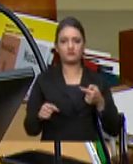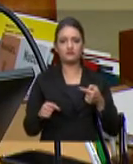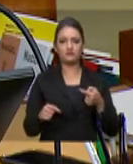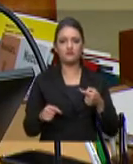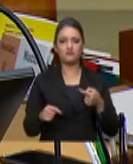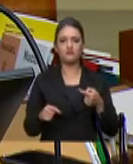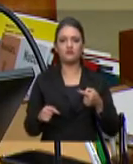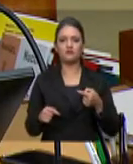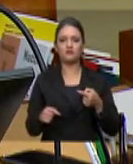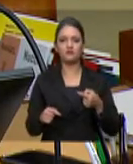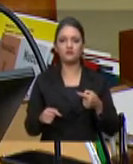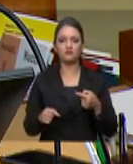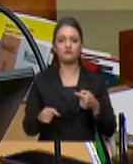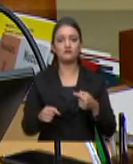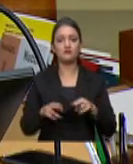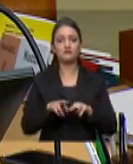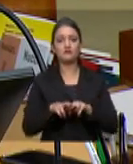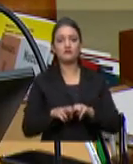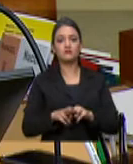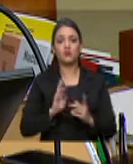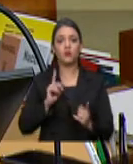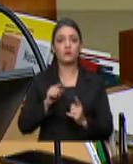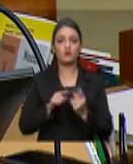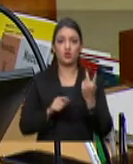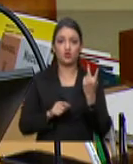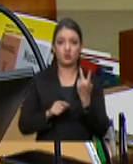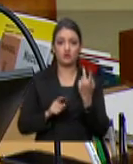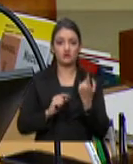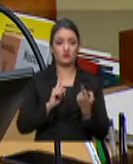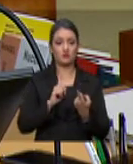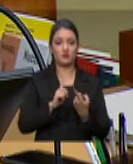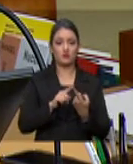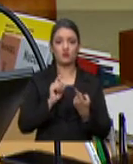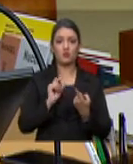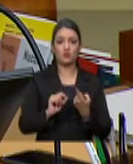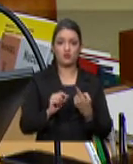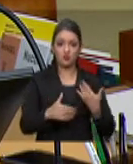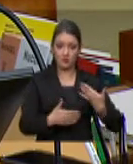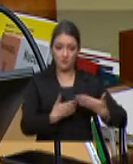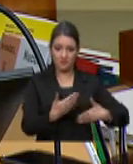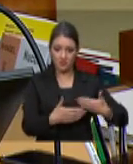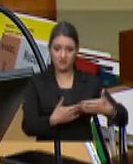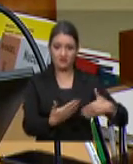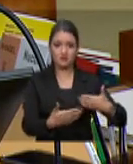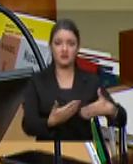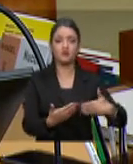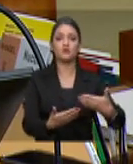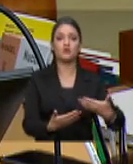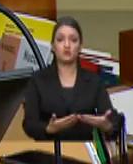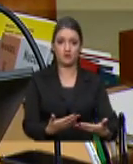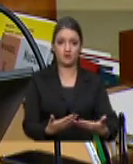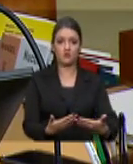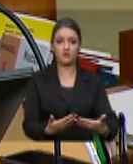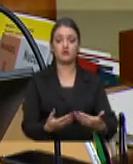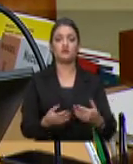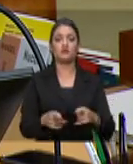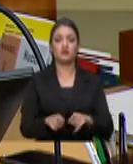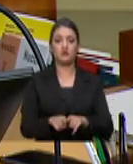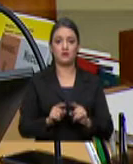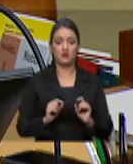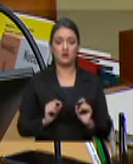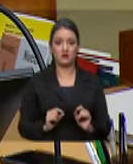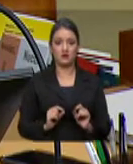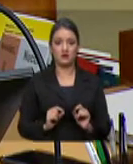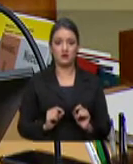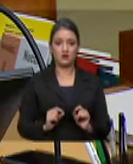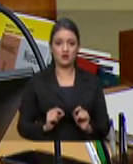e basicamente por duas razões. Primeira, de ordem processual, em relação